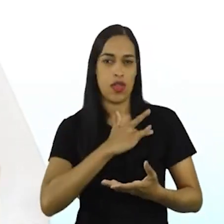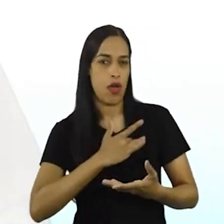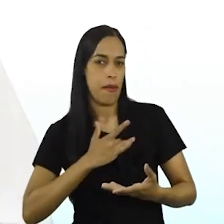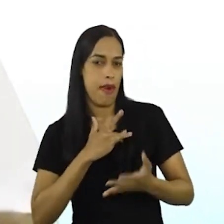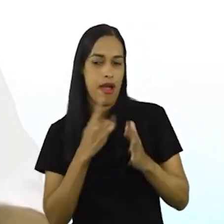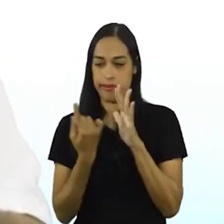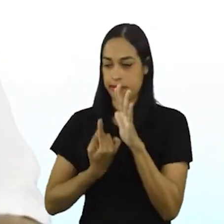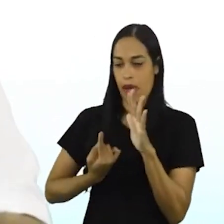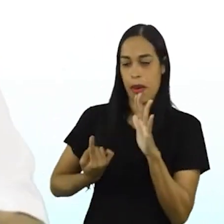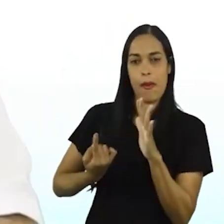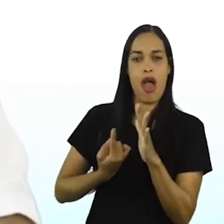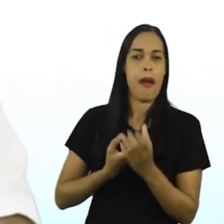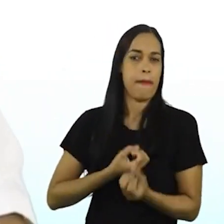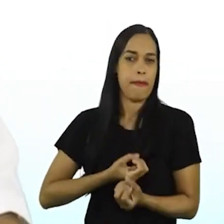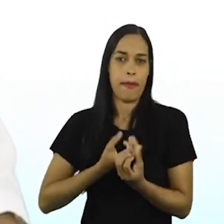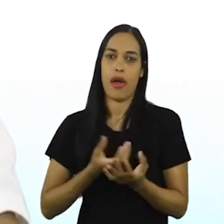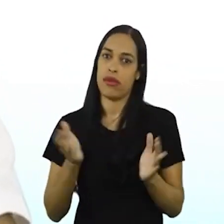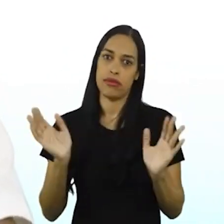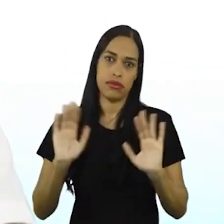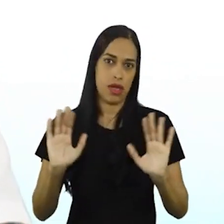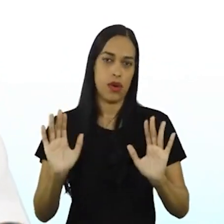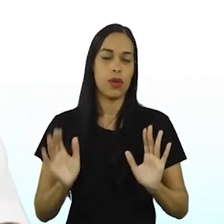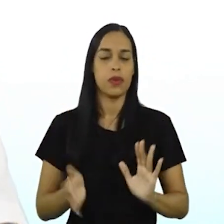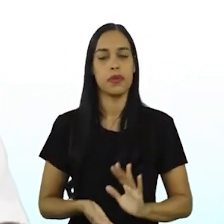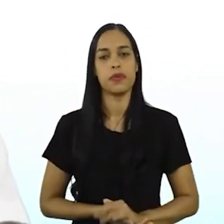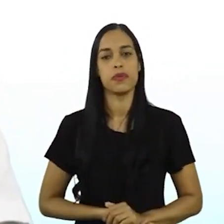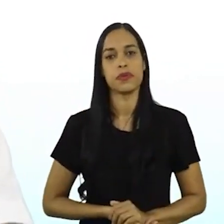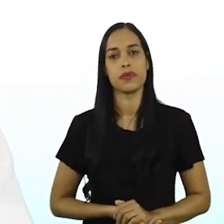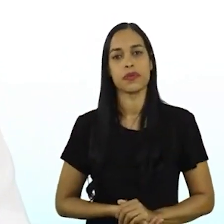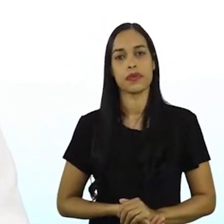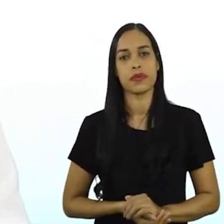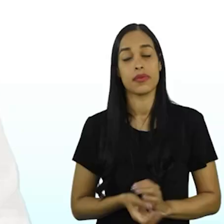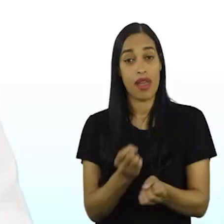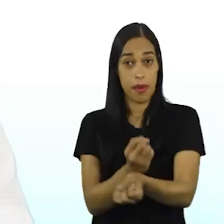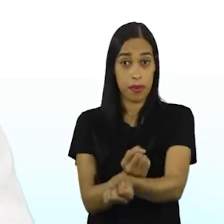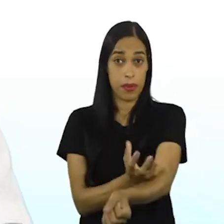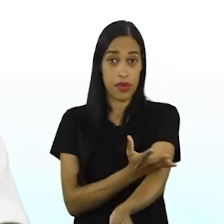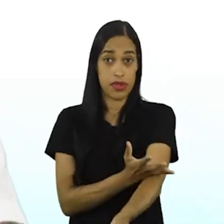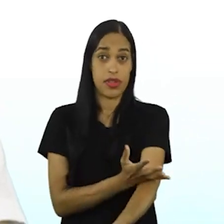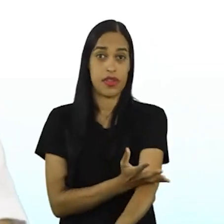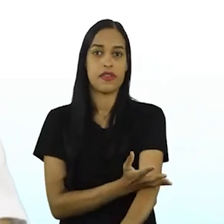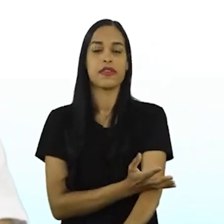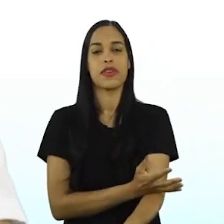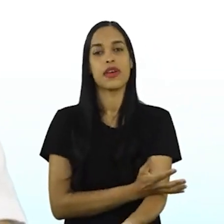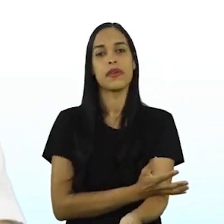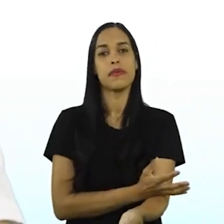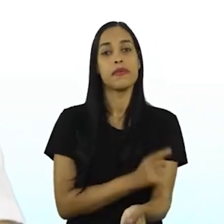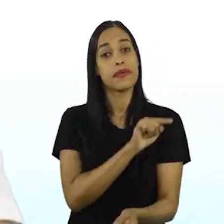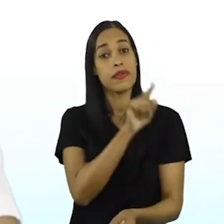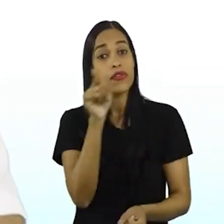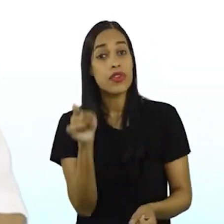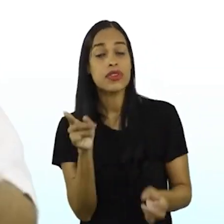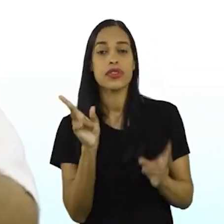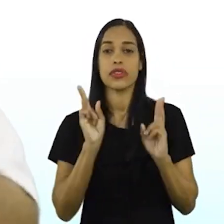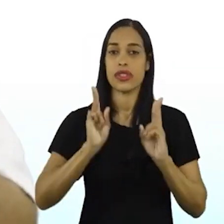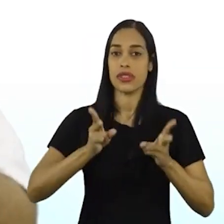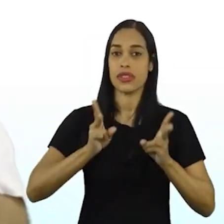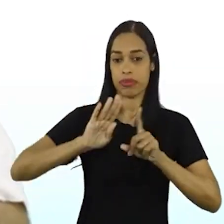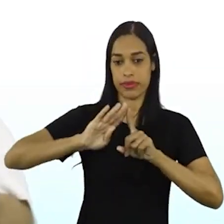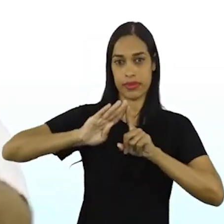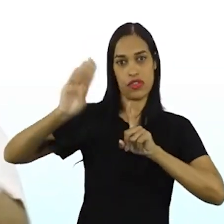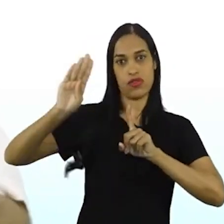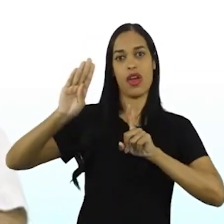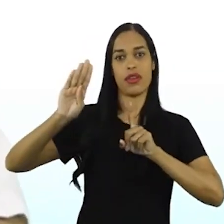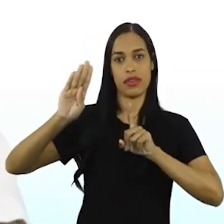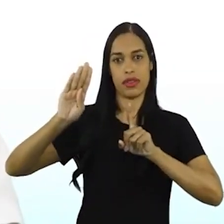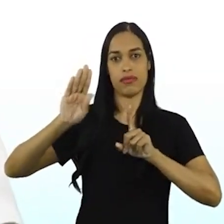romance entre pessoas. Não, nada a ver. Certo? A função expressiva ou emotiva é aquela que você vai se colocar em